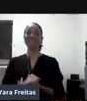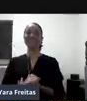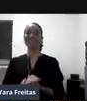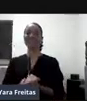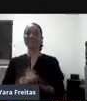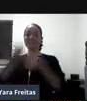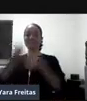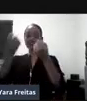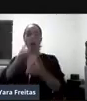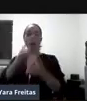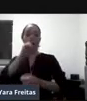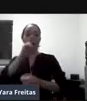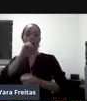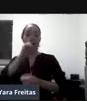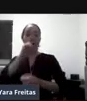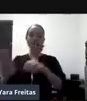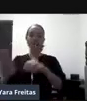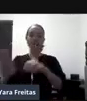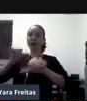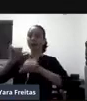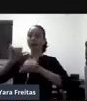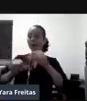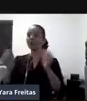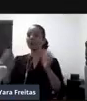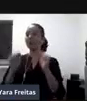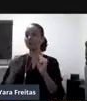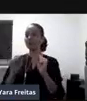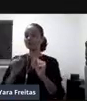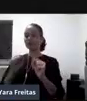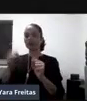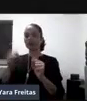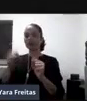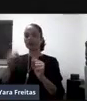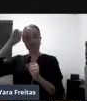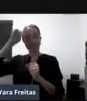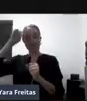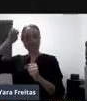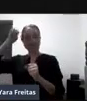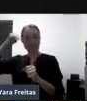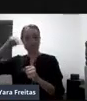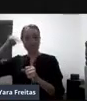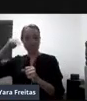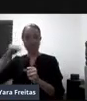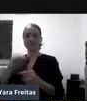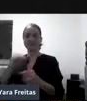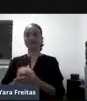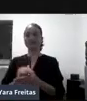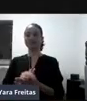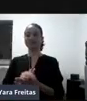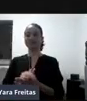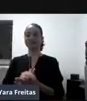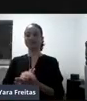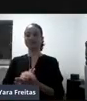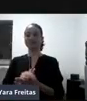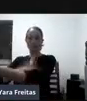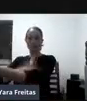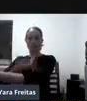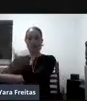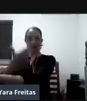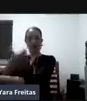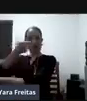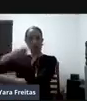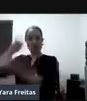os fatores de risco, então, modificáveis para a demência, né? A hipertensão arterial, vou falar